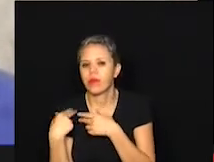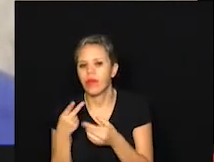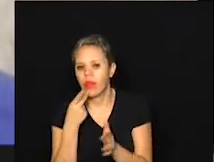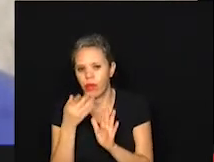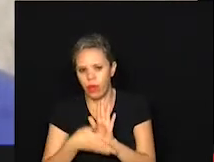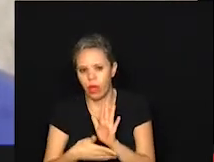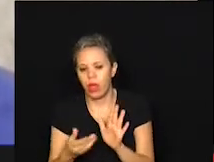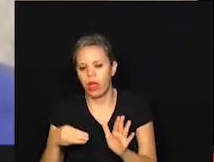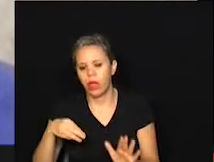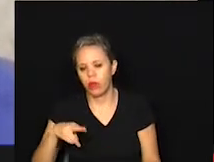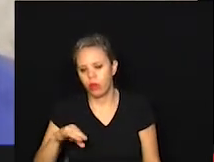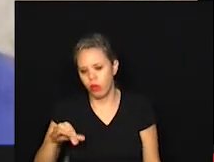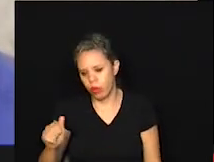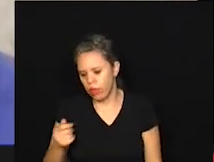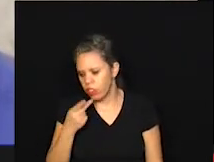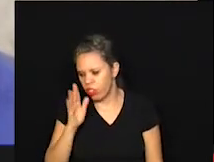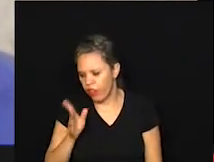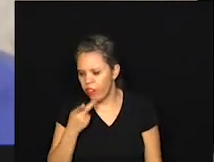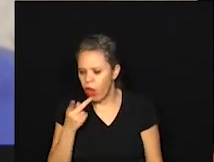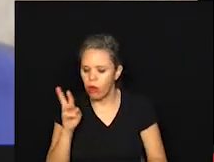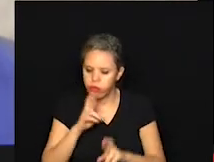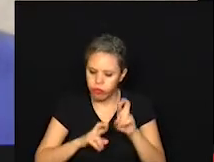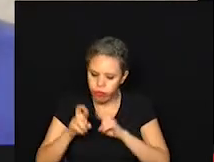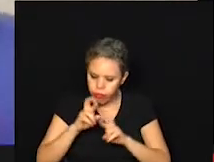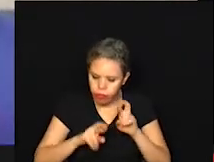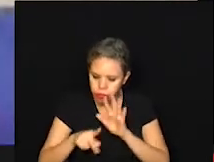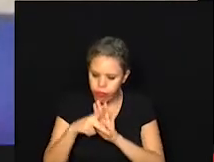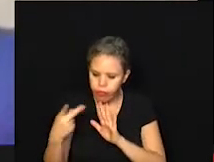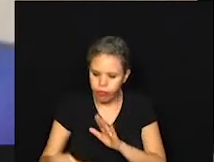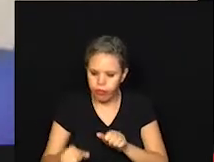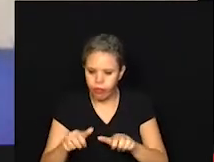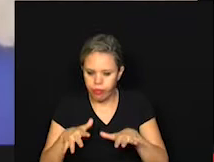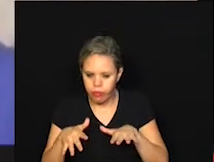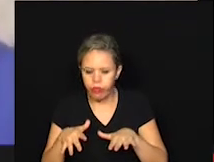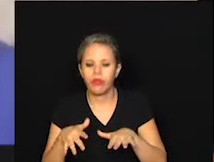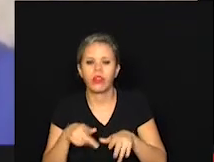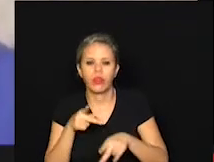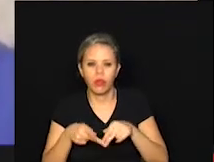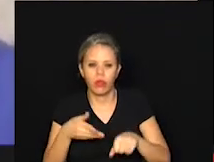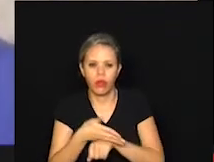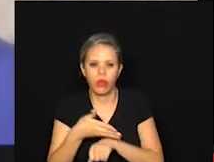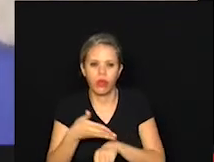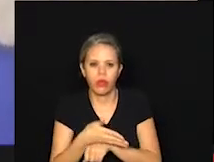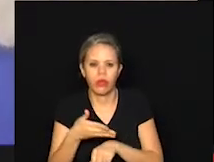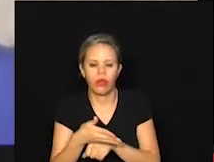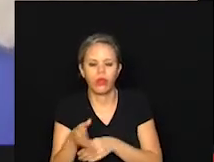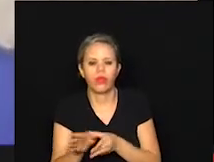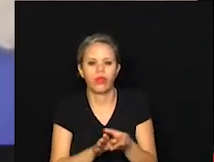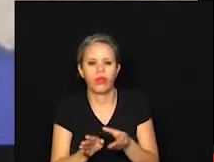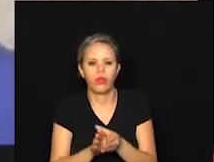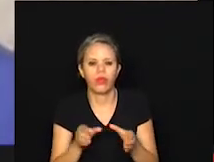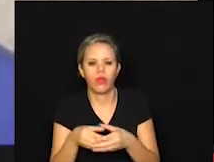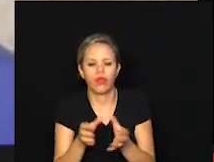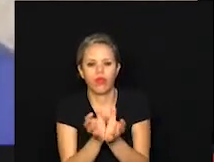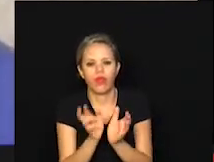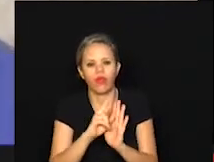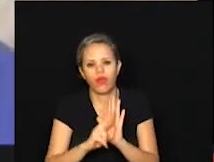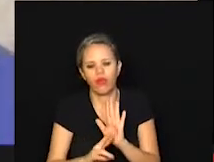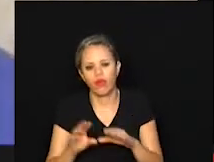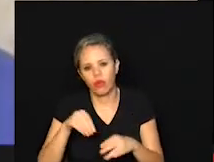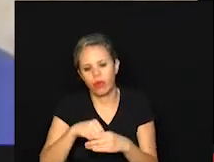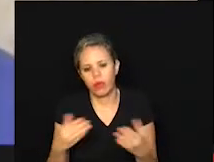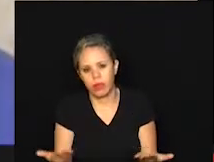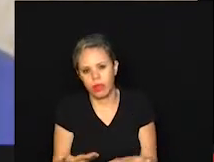também pela Mônica, já é de fiscalização da própria plenária do Conselho. Aliás, o regimento interno atual,